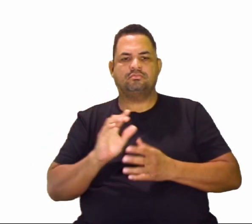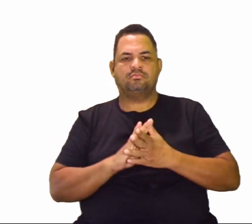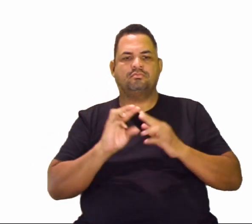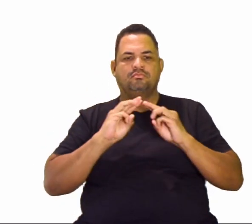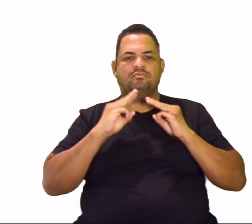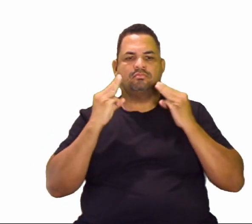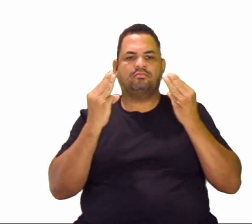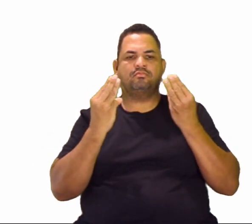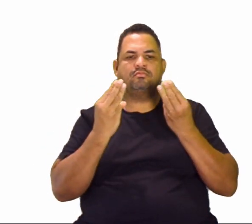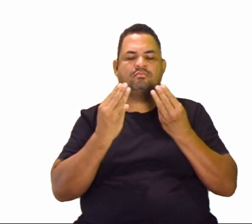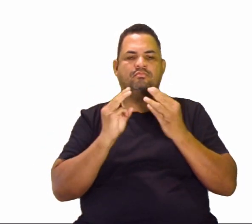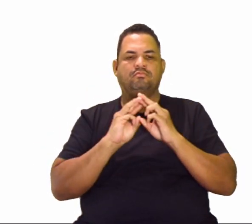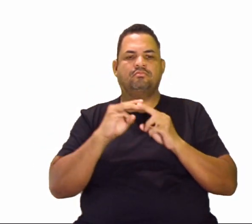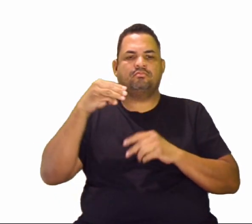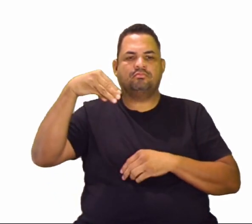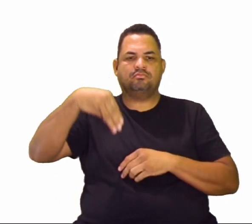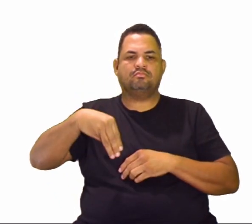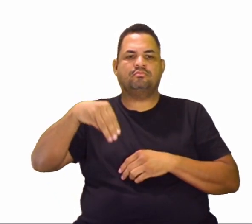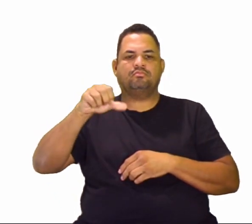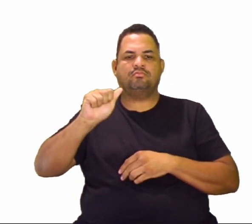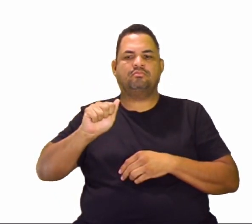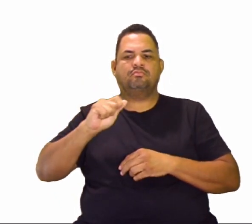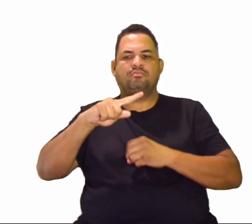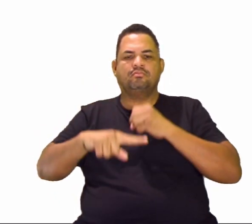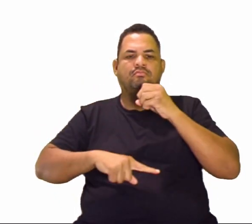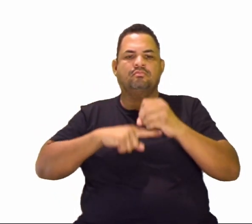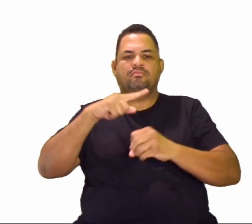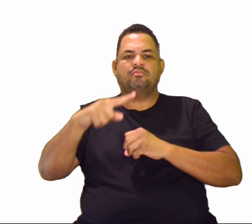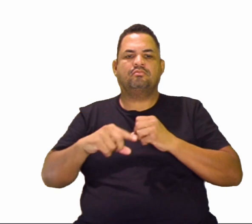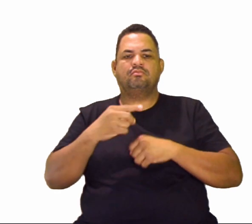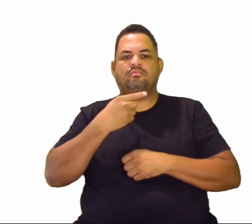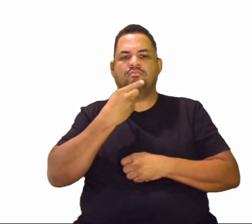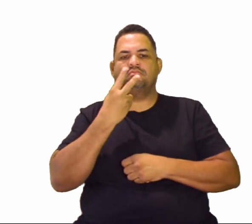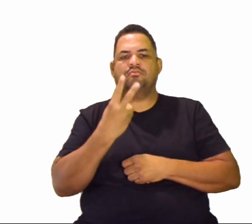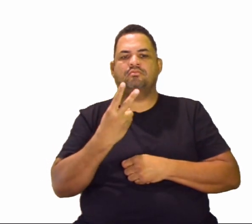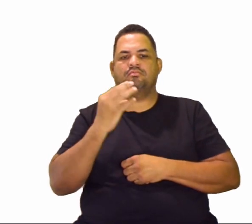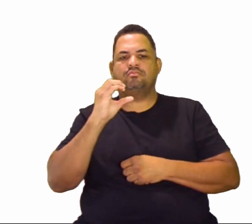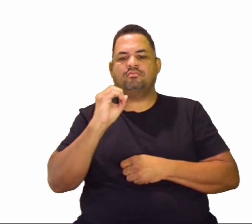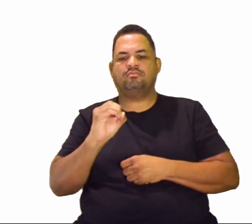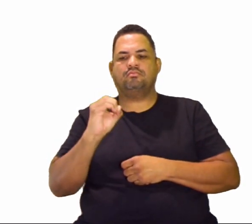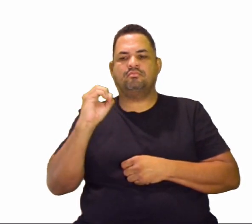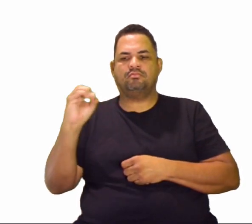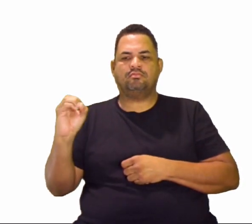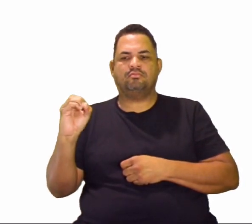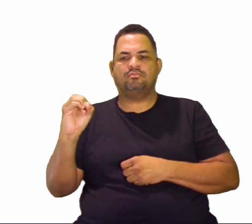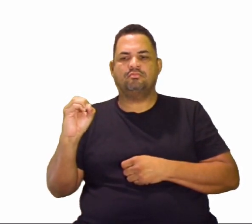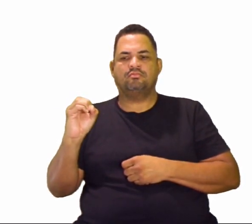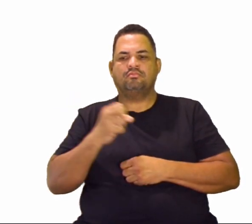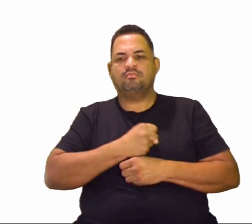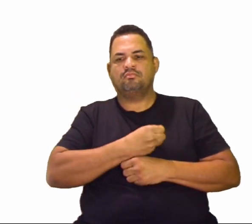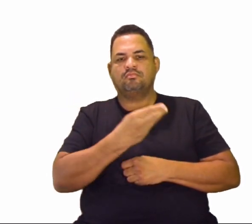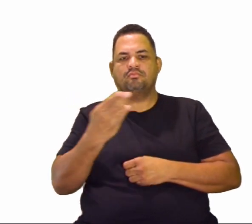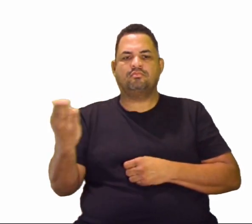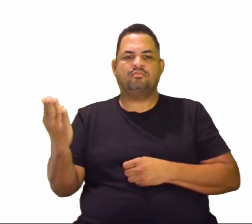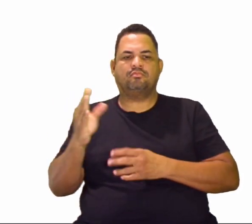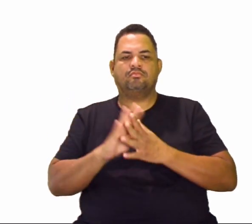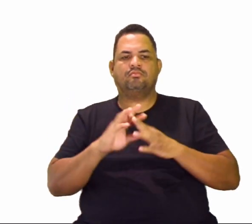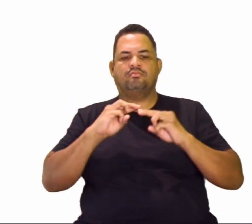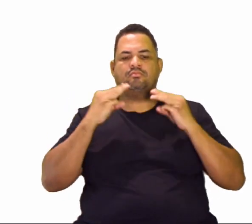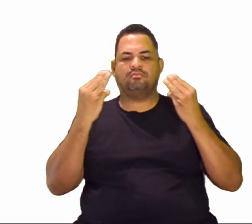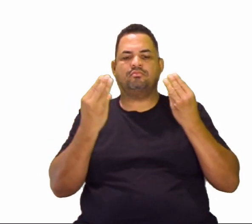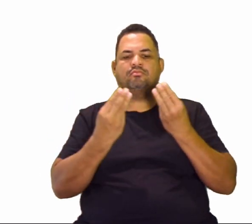massa atômica do mercúrio é 200 U, quer dizer 200 unidade de